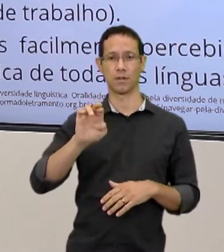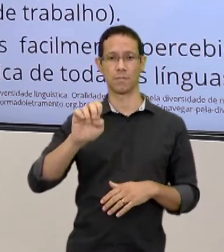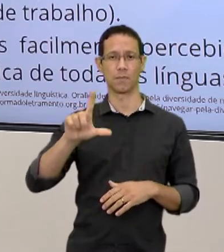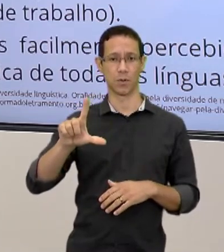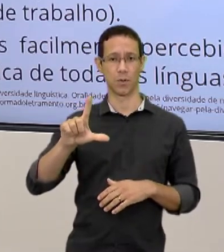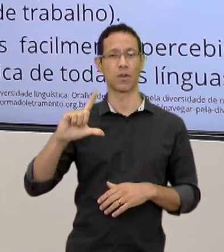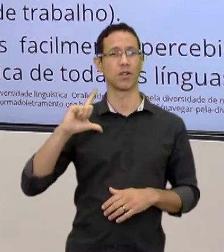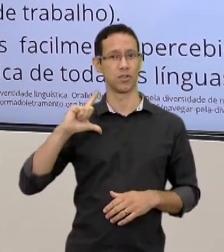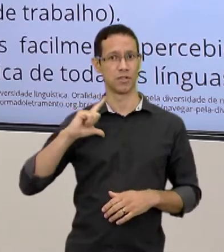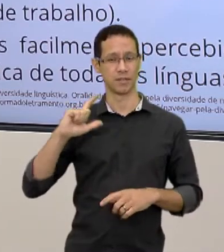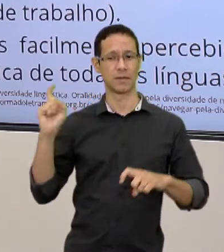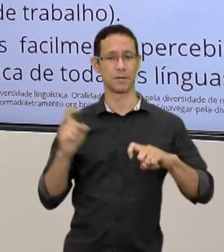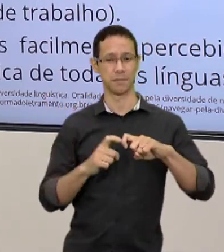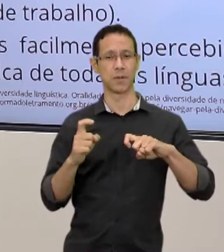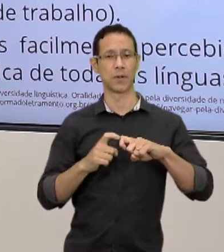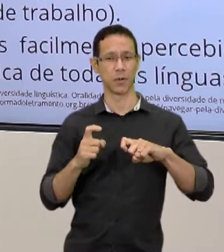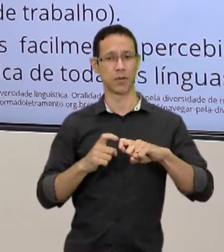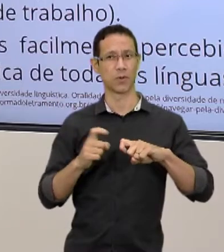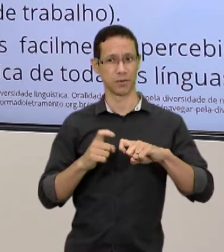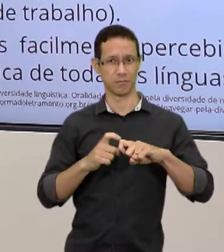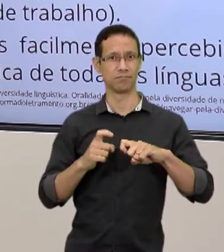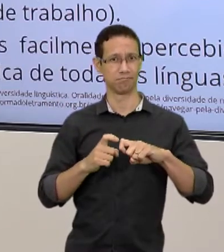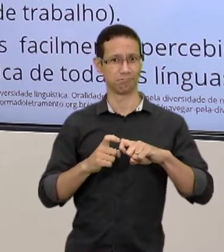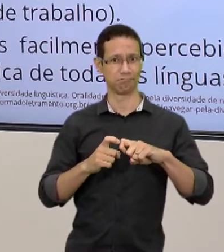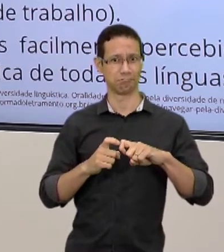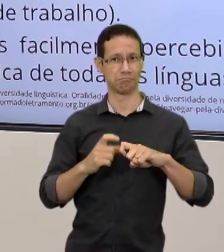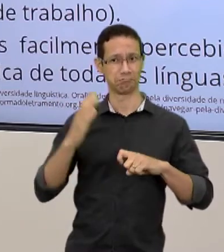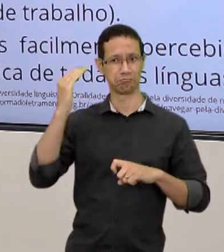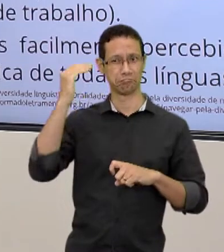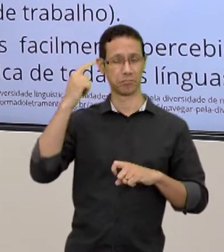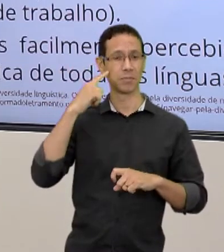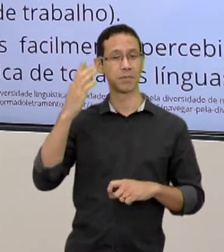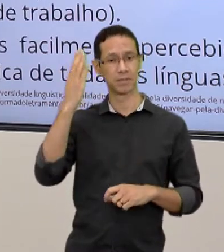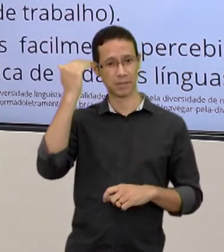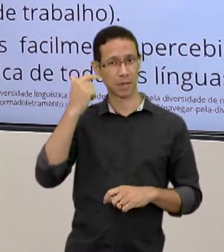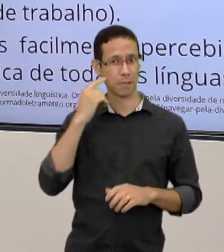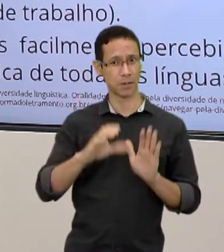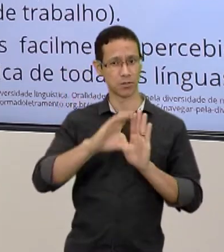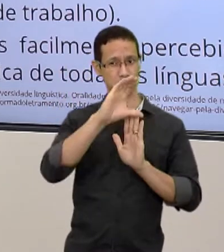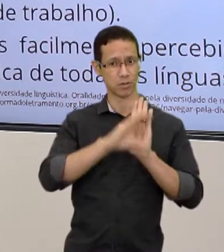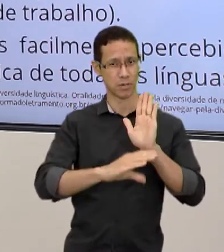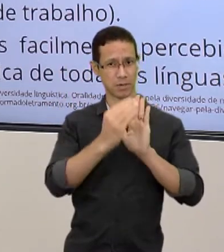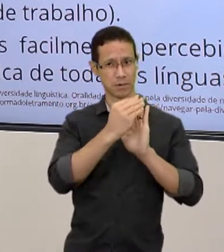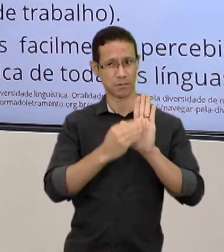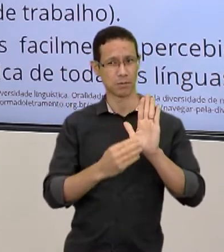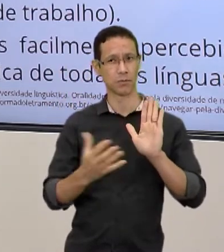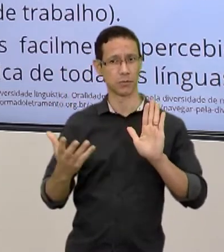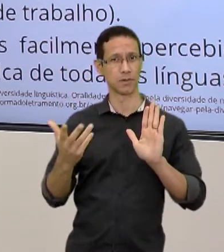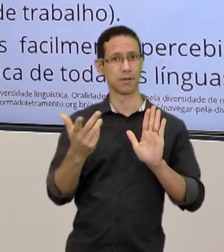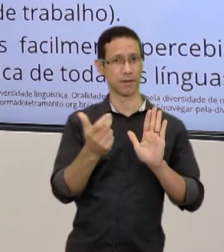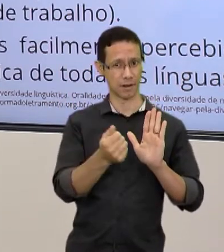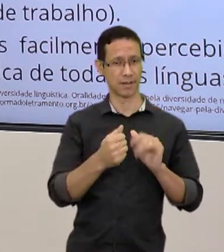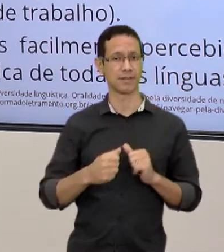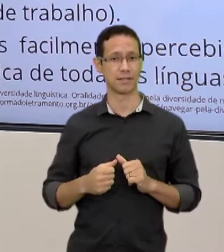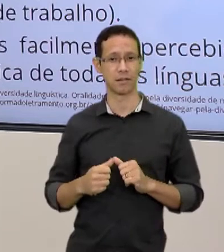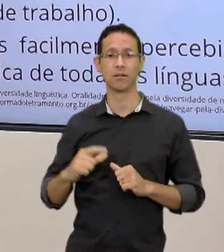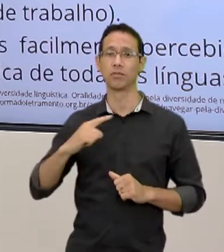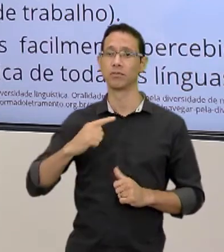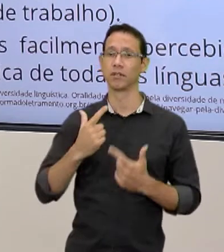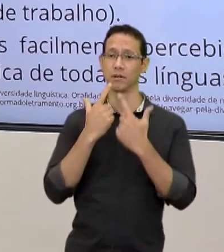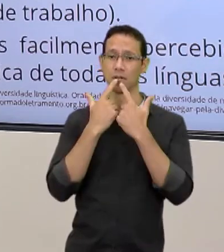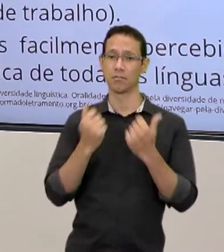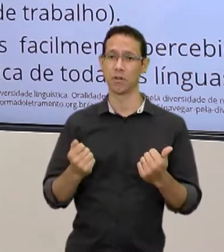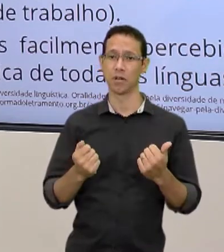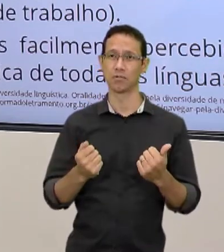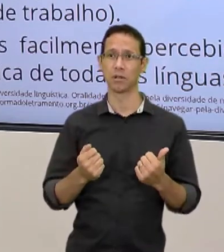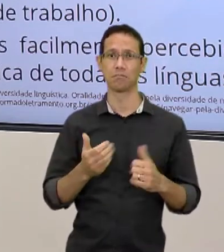né? Um médico conceituado, vocês vão observar lá que o currículo dele é excelente e ele tem uma linguagem